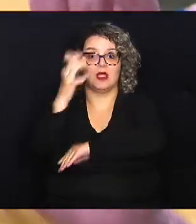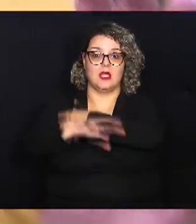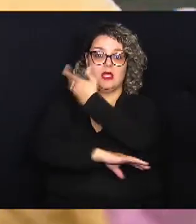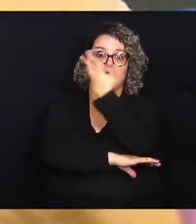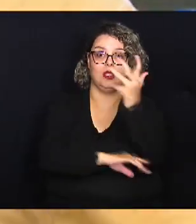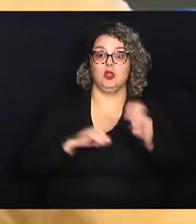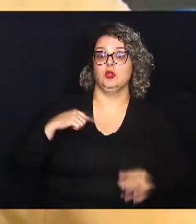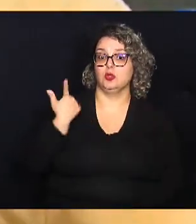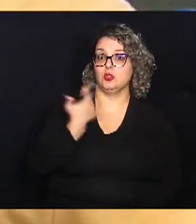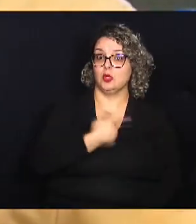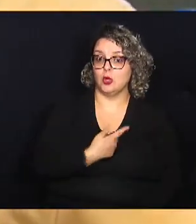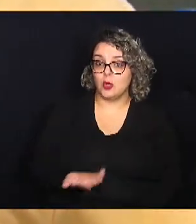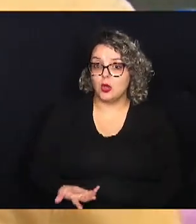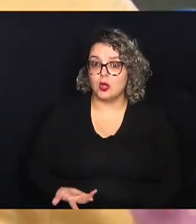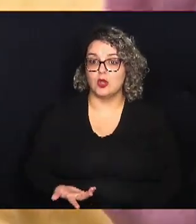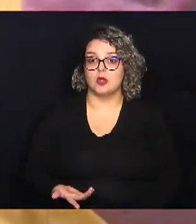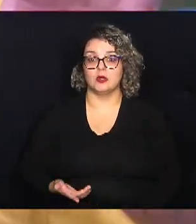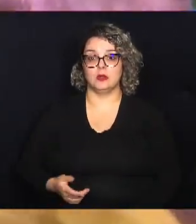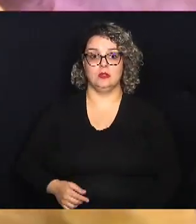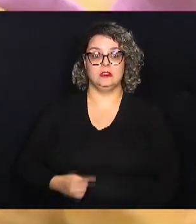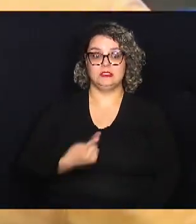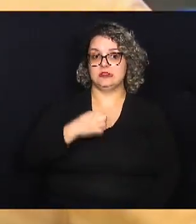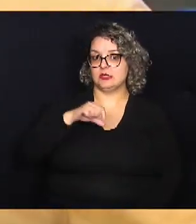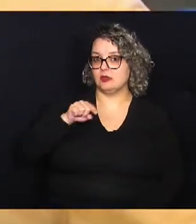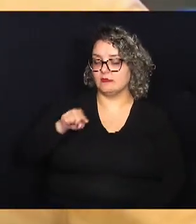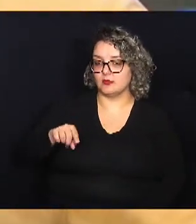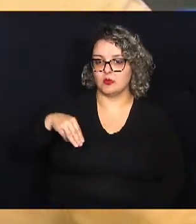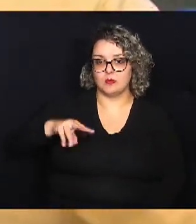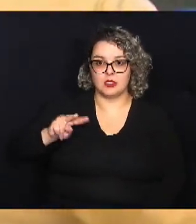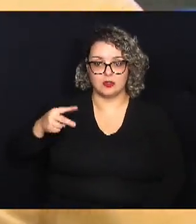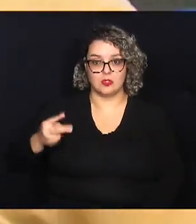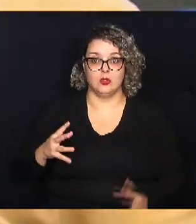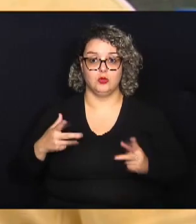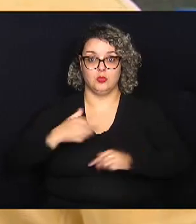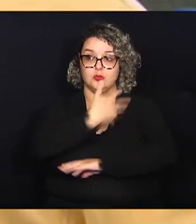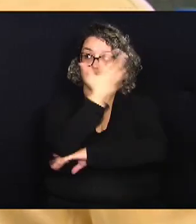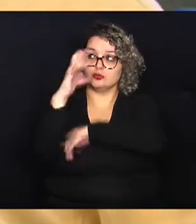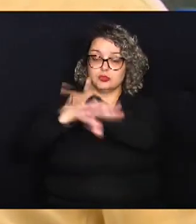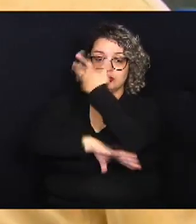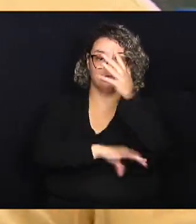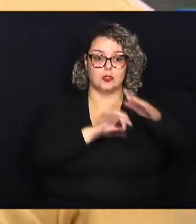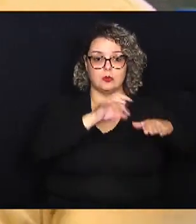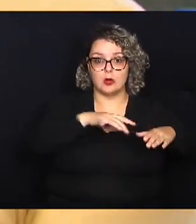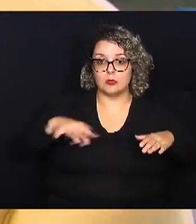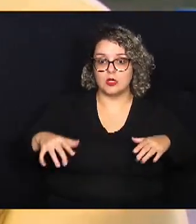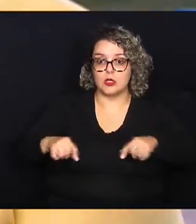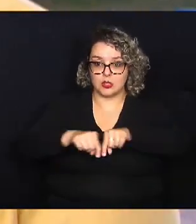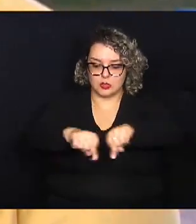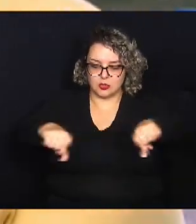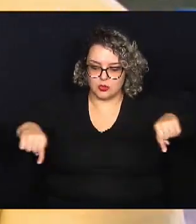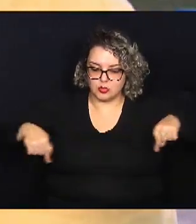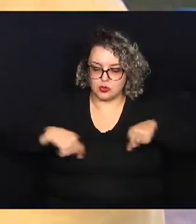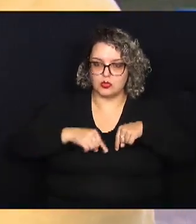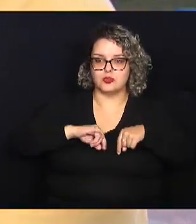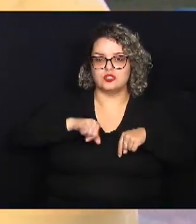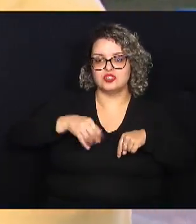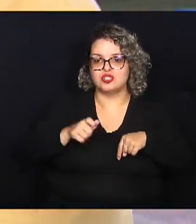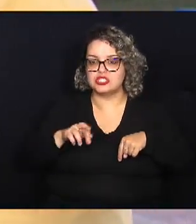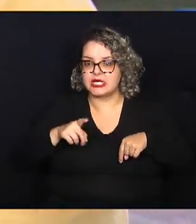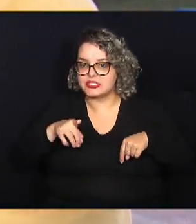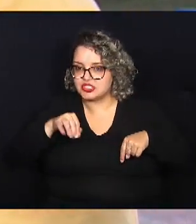de 19 mil metros quadrados, temos todo um reflorestamento e o Jardim Sensorial vai fazer com que as